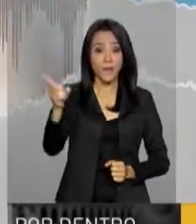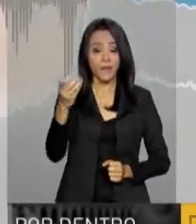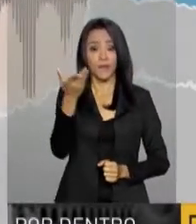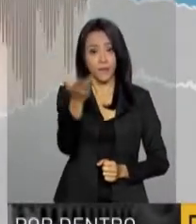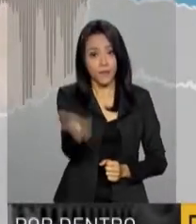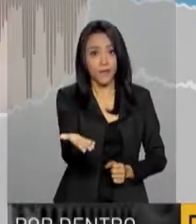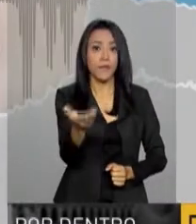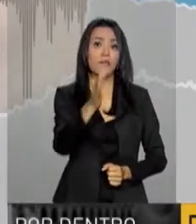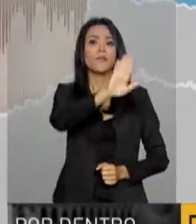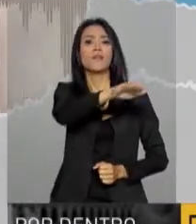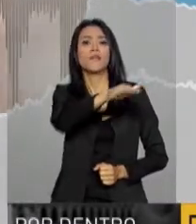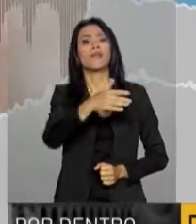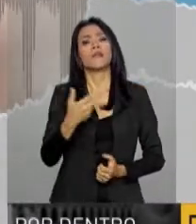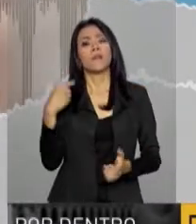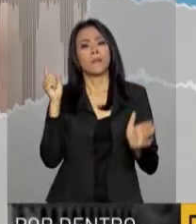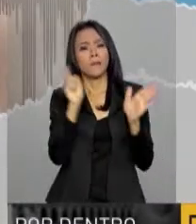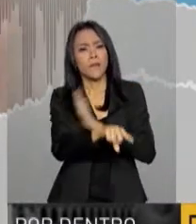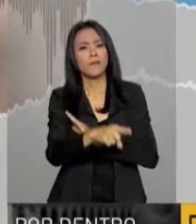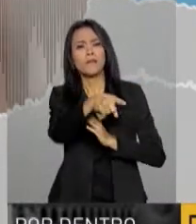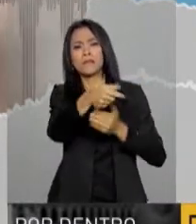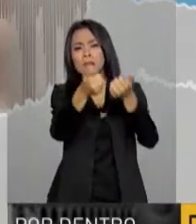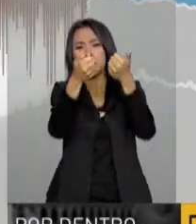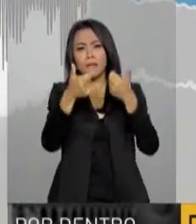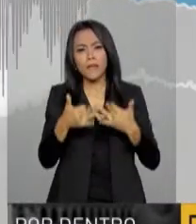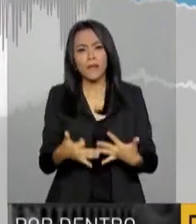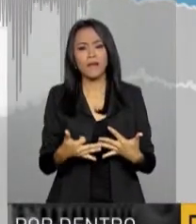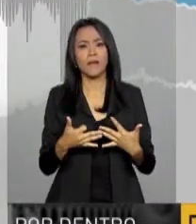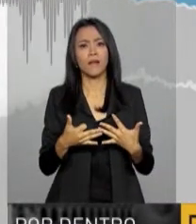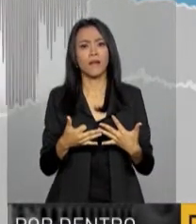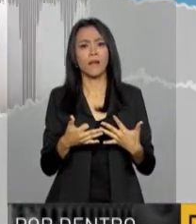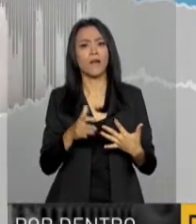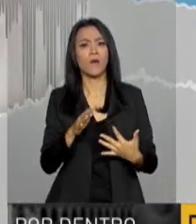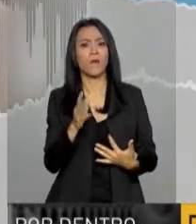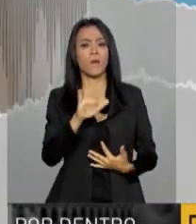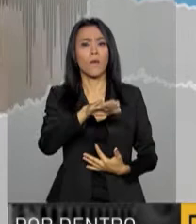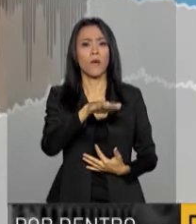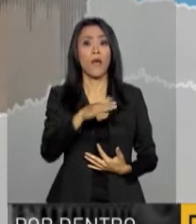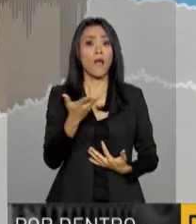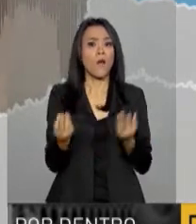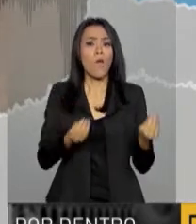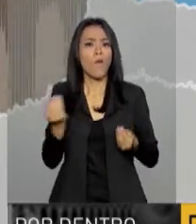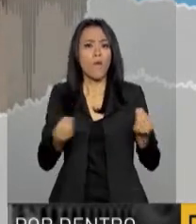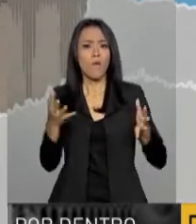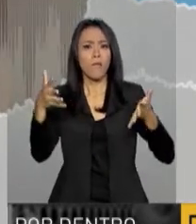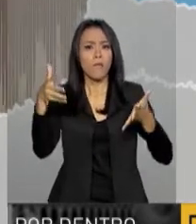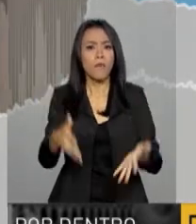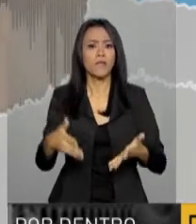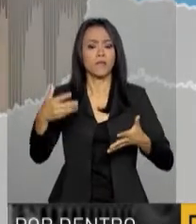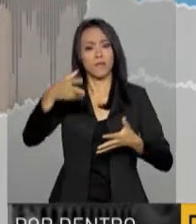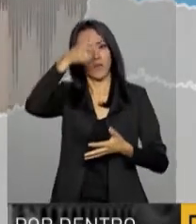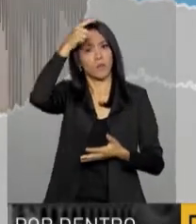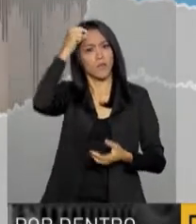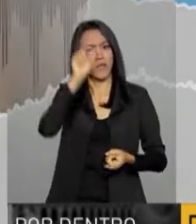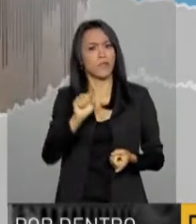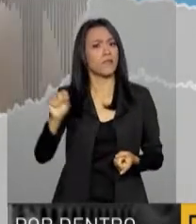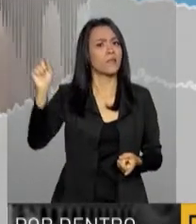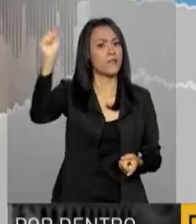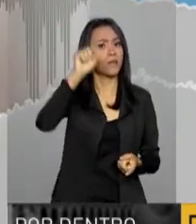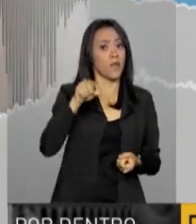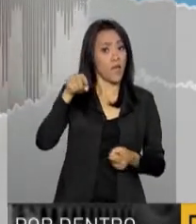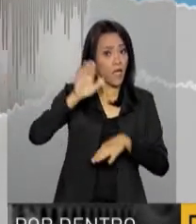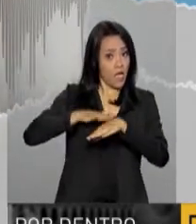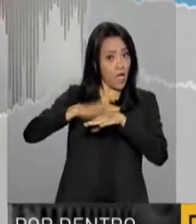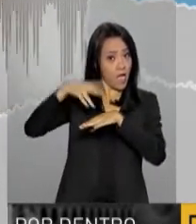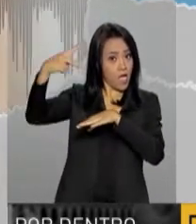é ministro foi explicar pra melhor é comprar participação dos municípios eles vão poder indicar é o